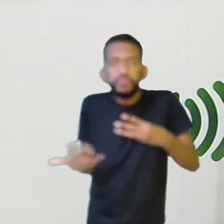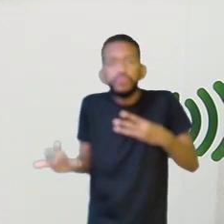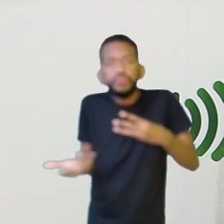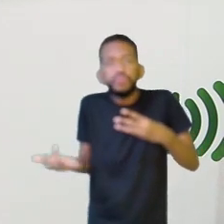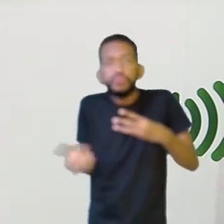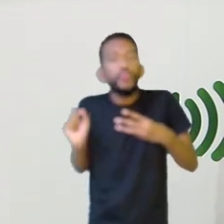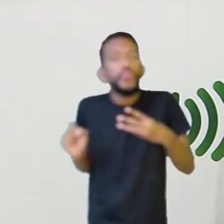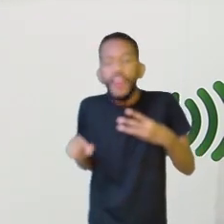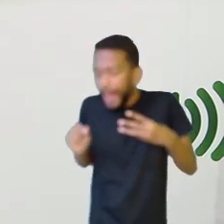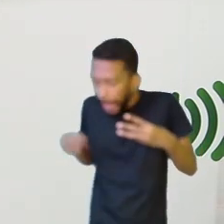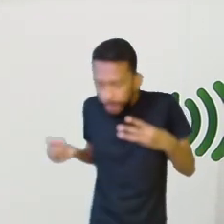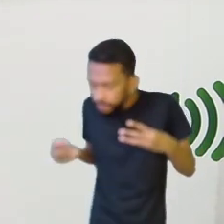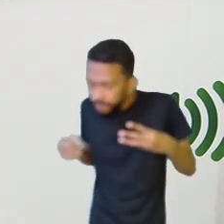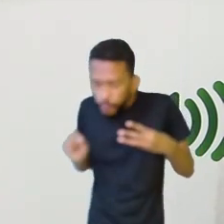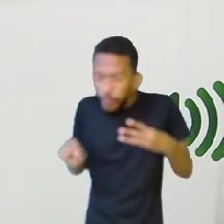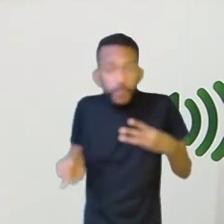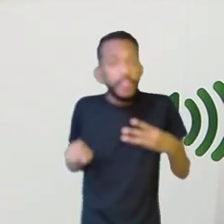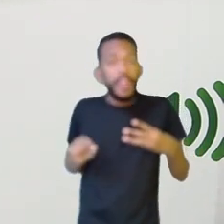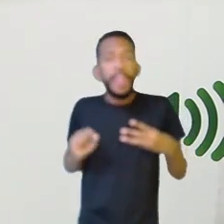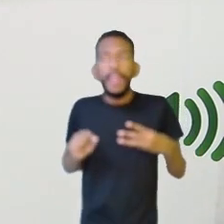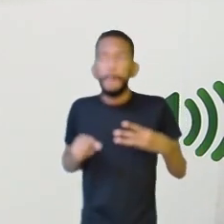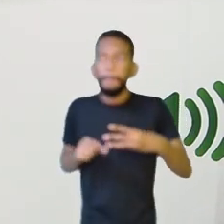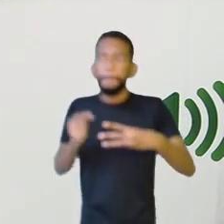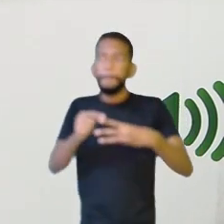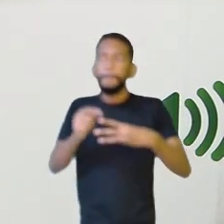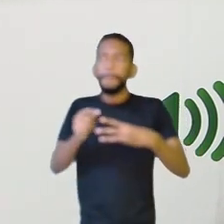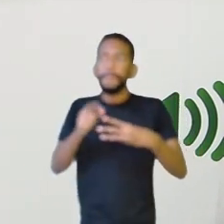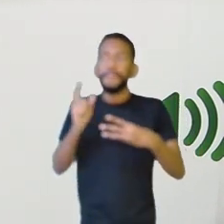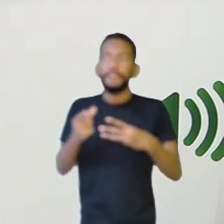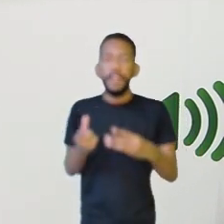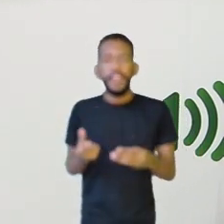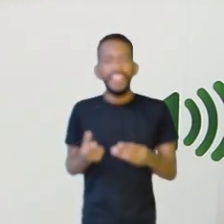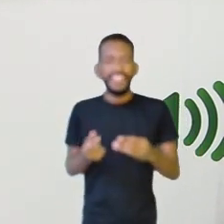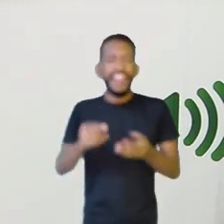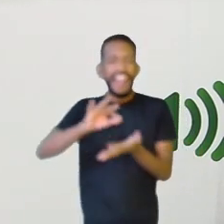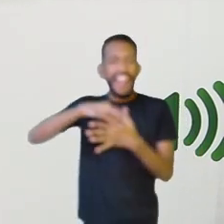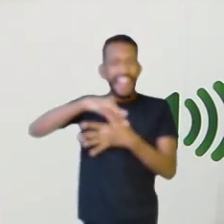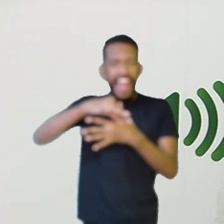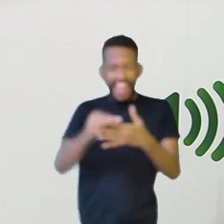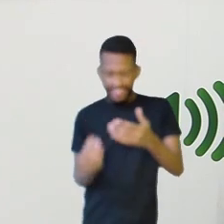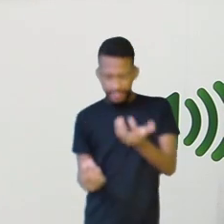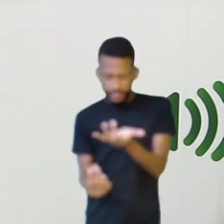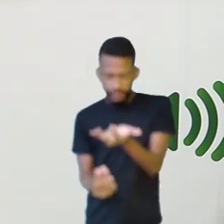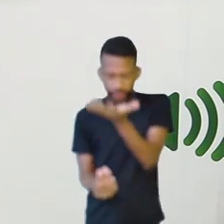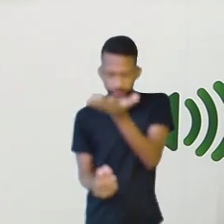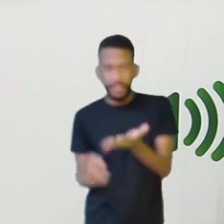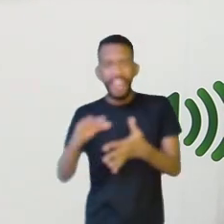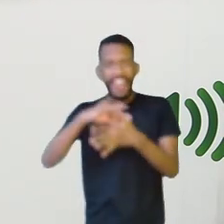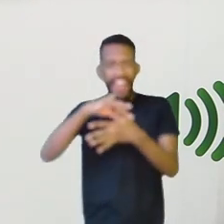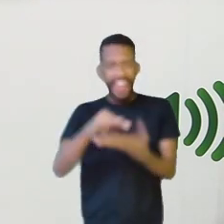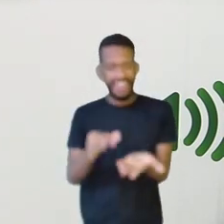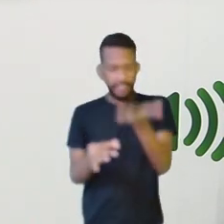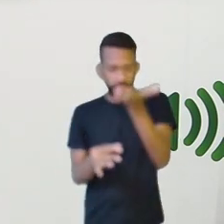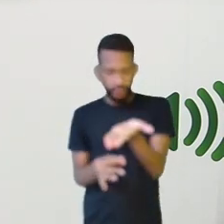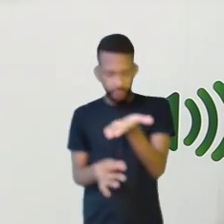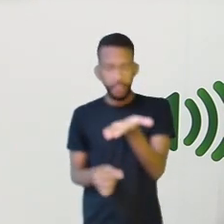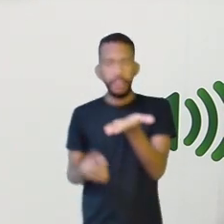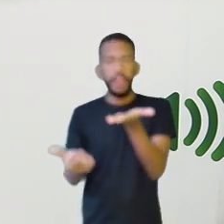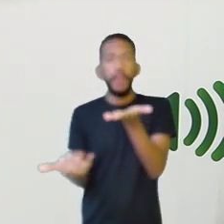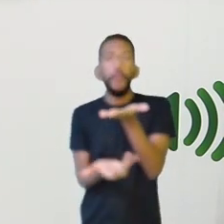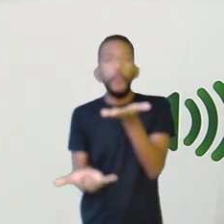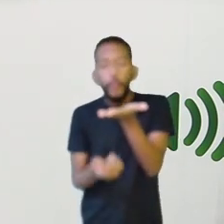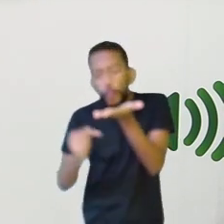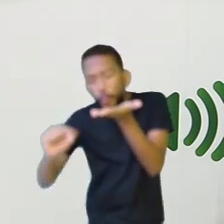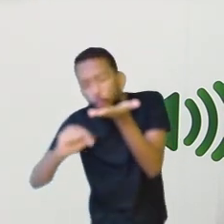ali no churrasco, fazendo com que a carne seja aquecida, né? Com que a gente tenha realmente essa reação